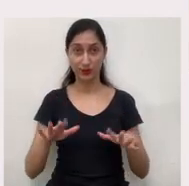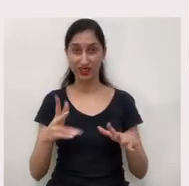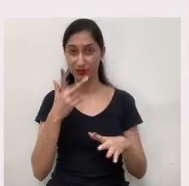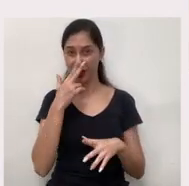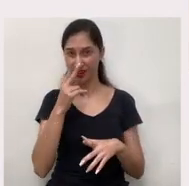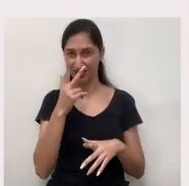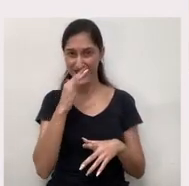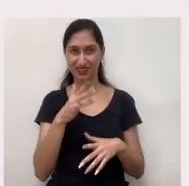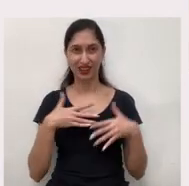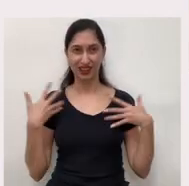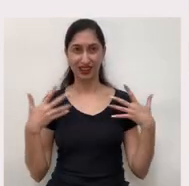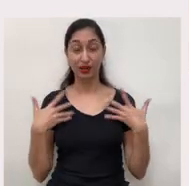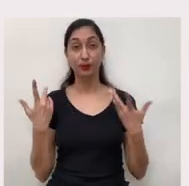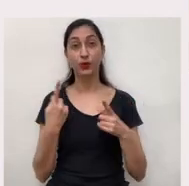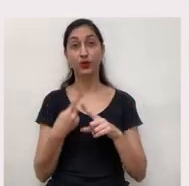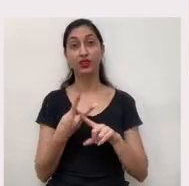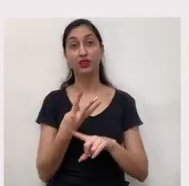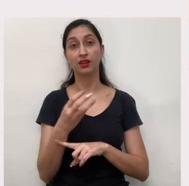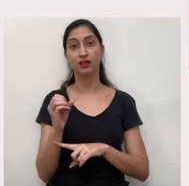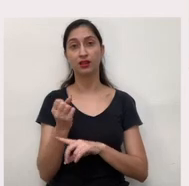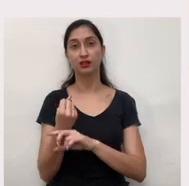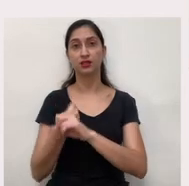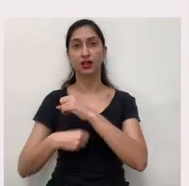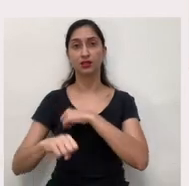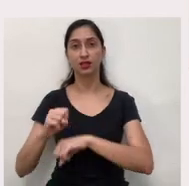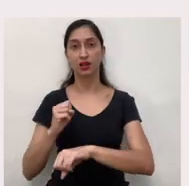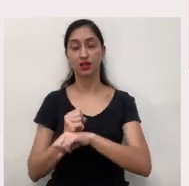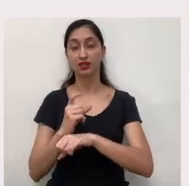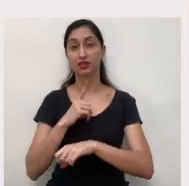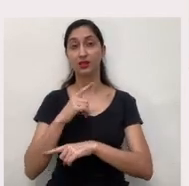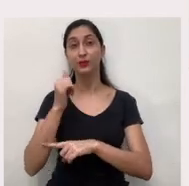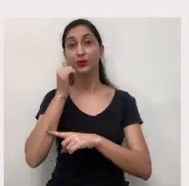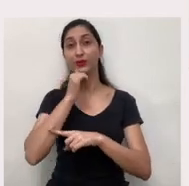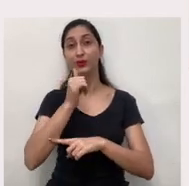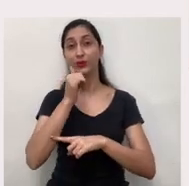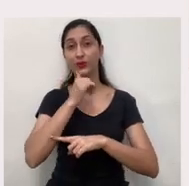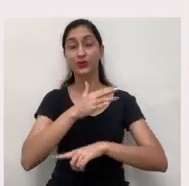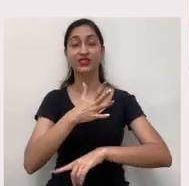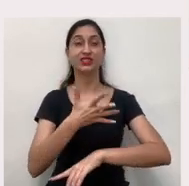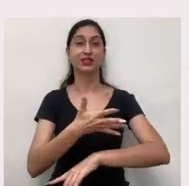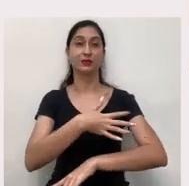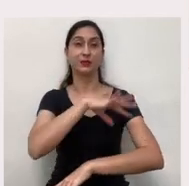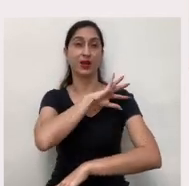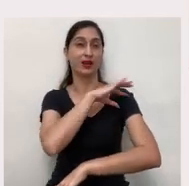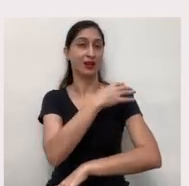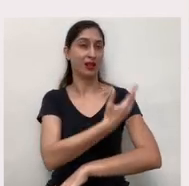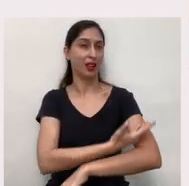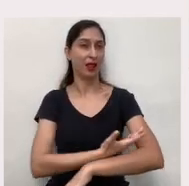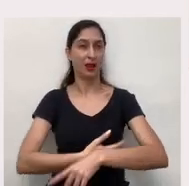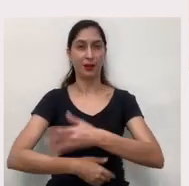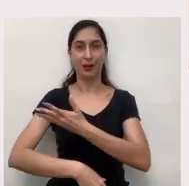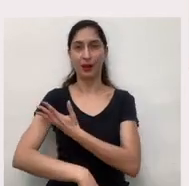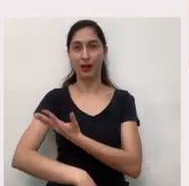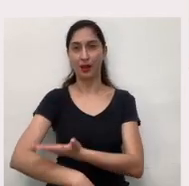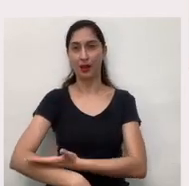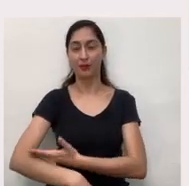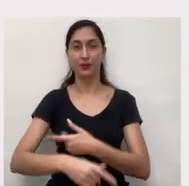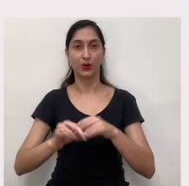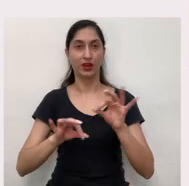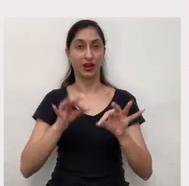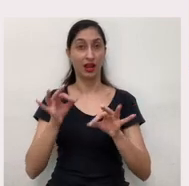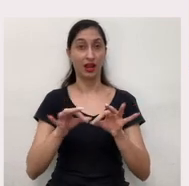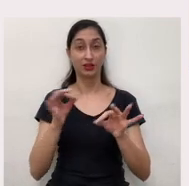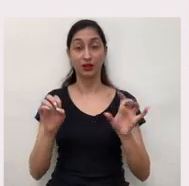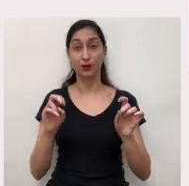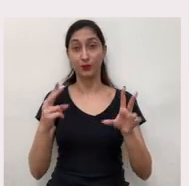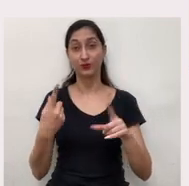alegre, é porque 30 anos atrás ali passava uma moça de largas mangas bordadas. Ou então é apenas porque